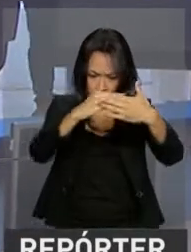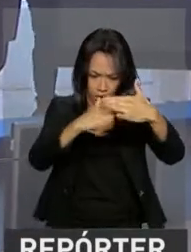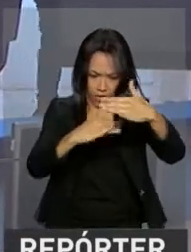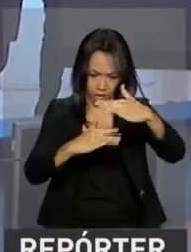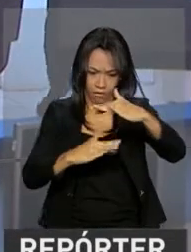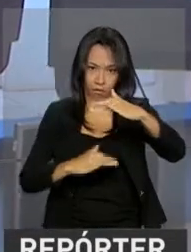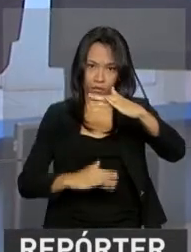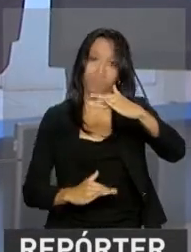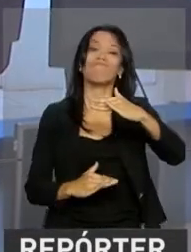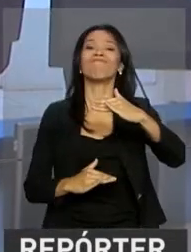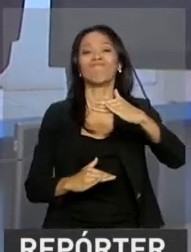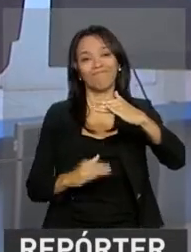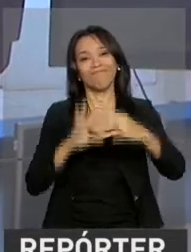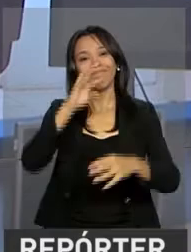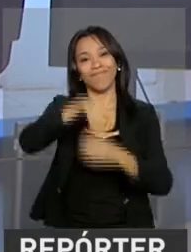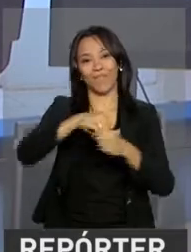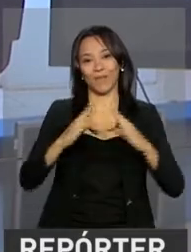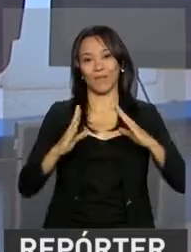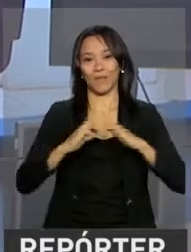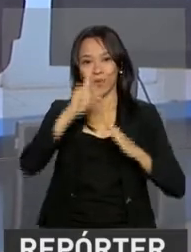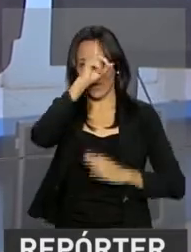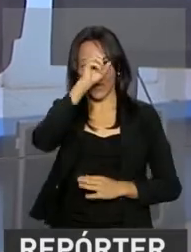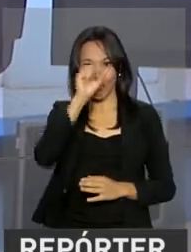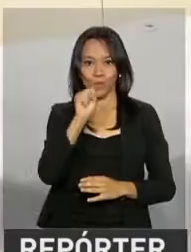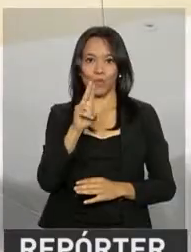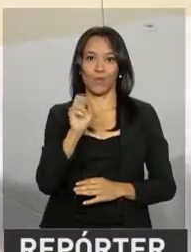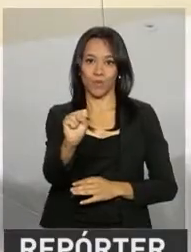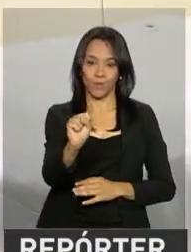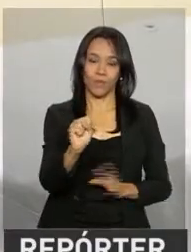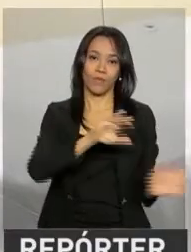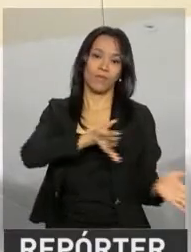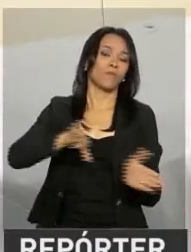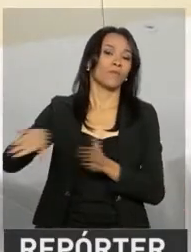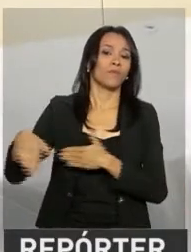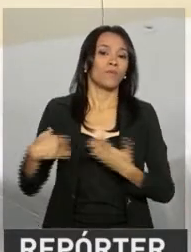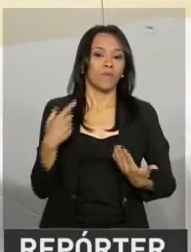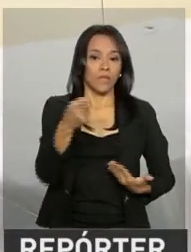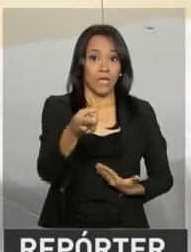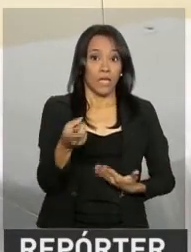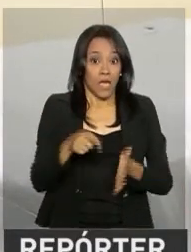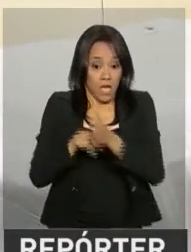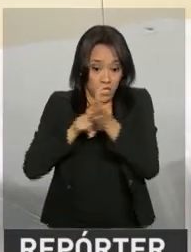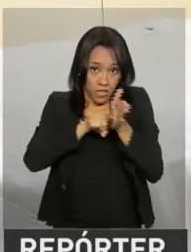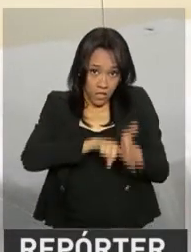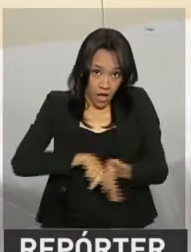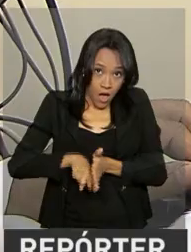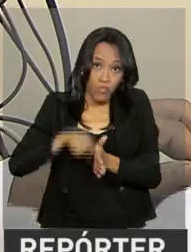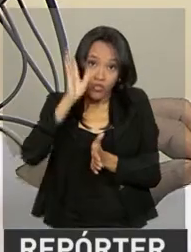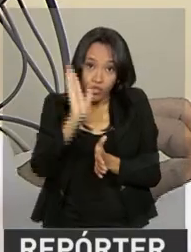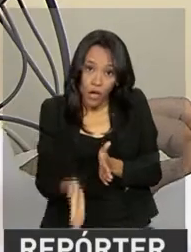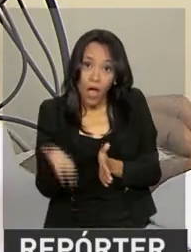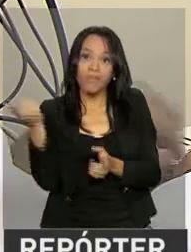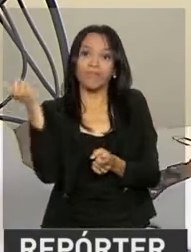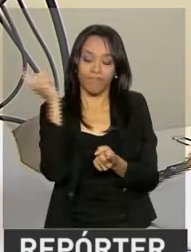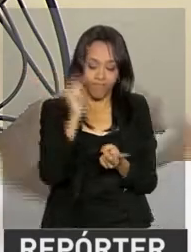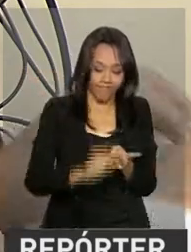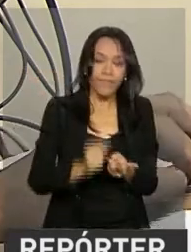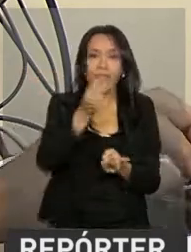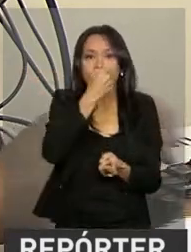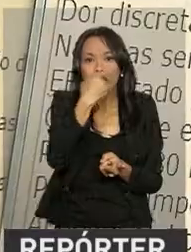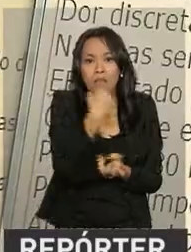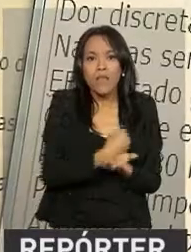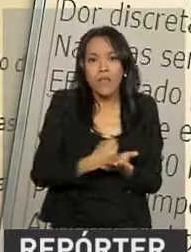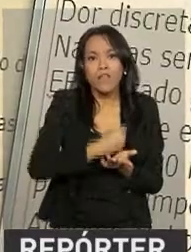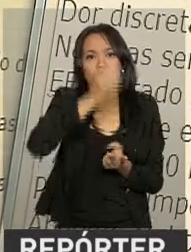reportagem é da gabriela noronha exames que você já fez medicamentos que usou